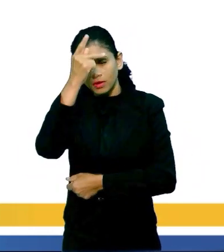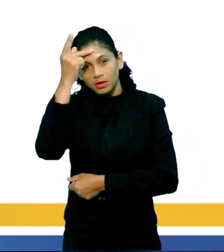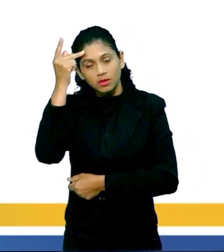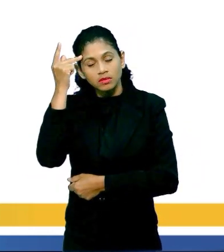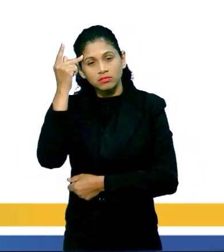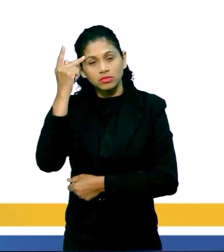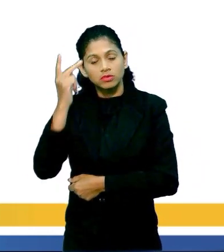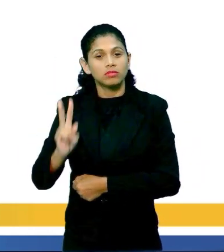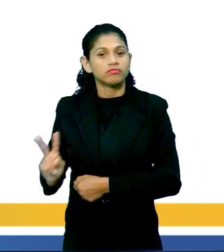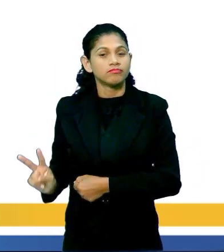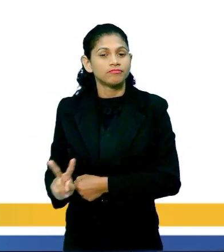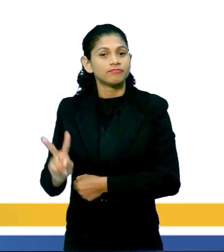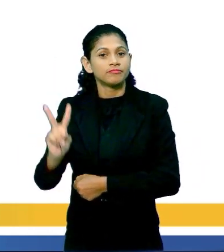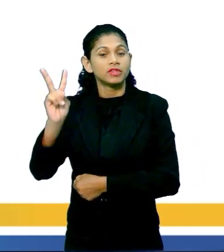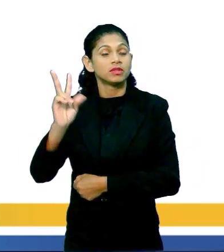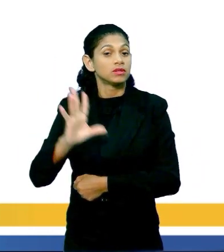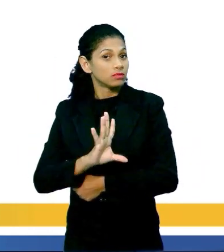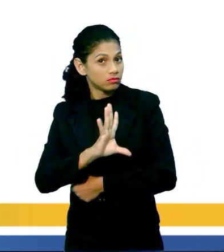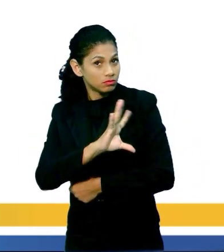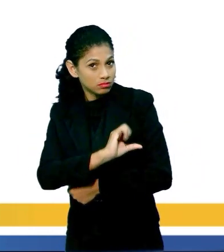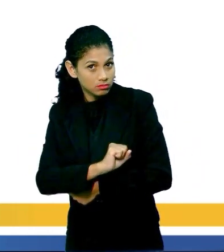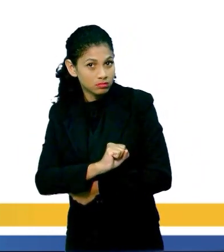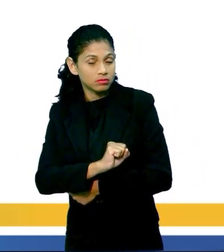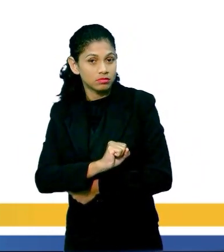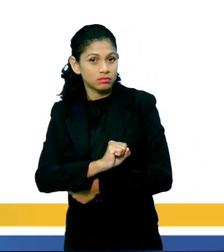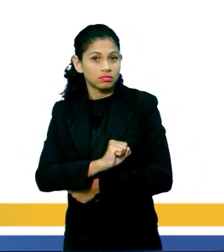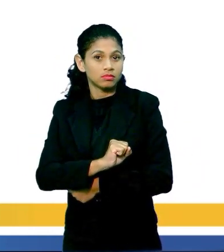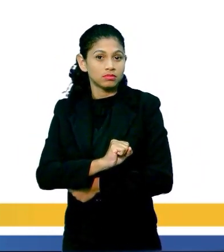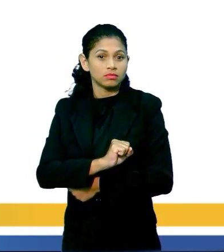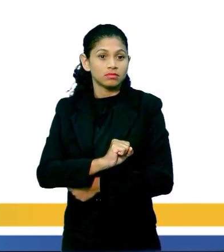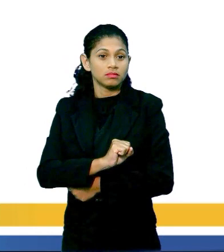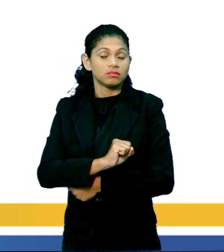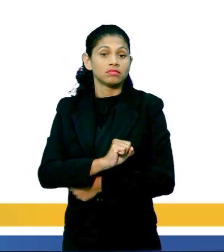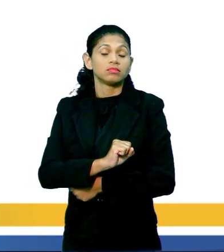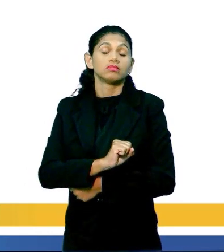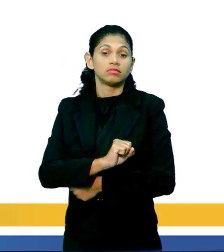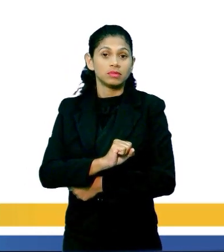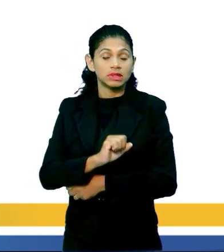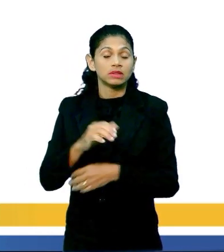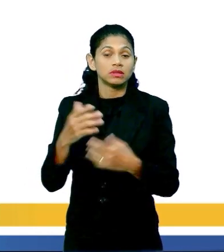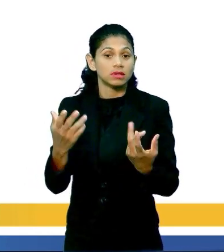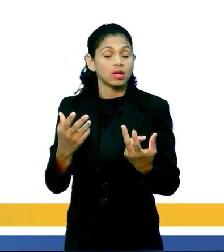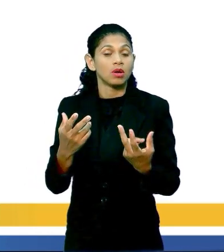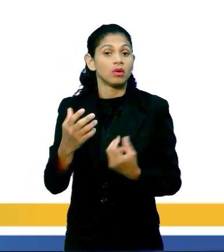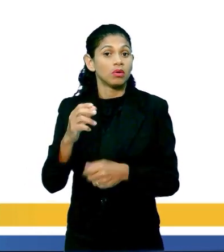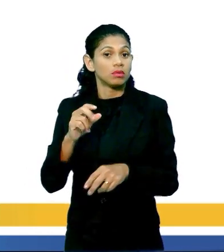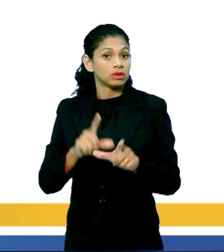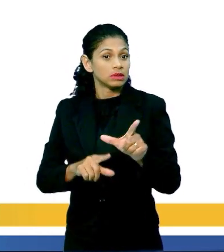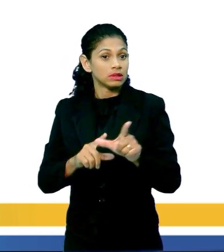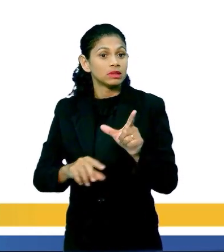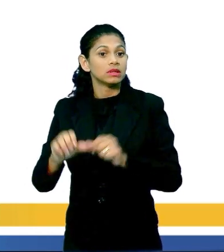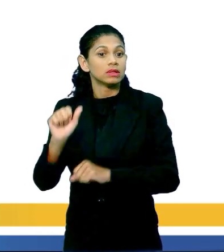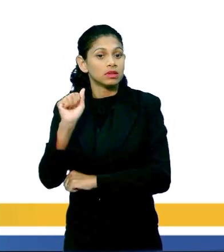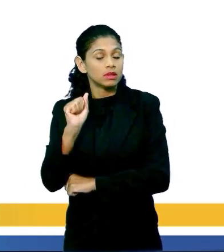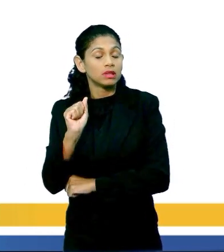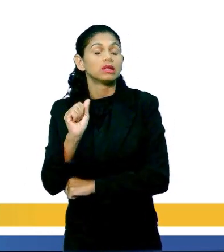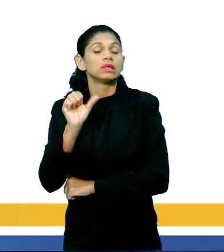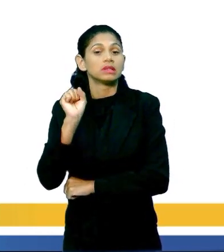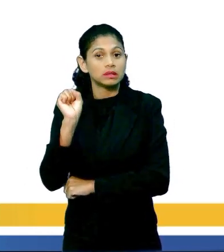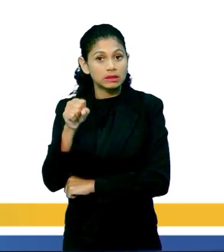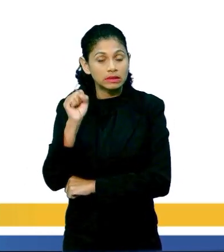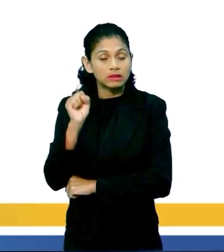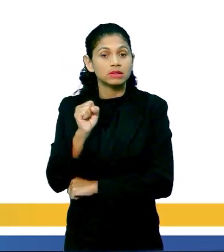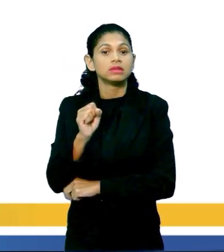possam valorizar o seu amor, ok? Então, no caso, a letra A sim corresponde à questão. Vamos ver por que as